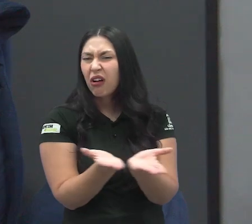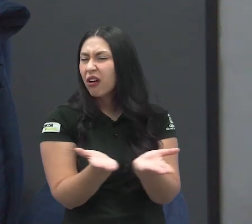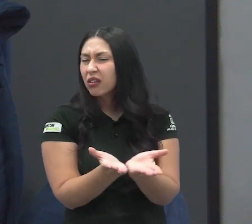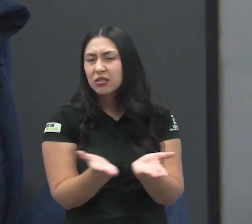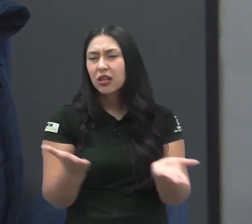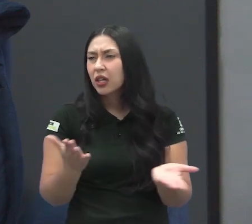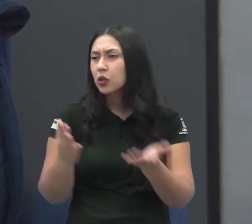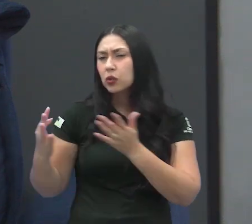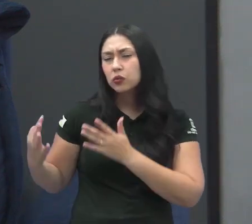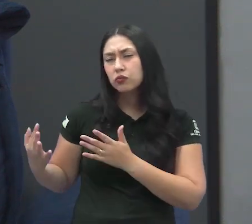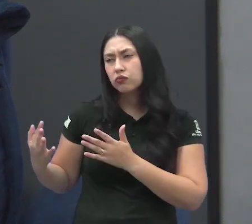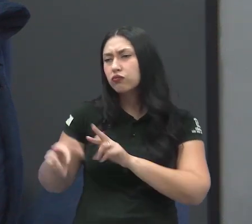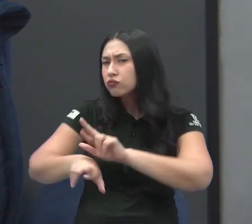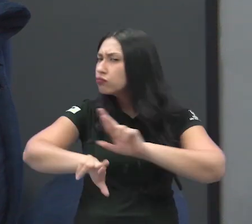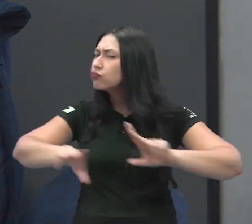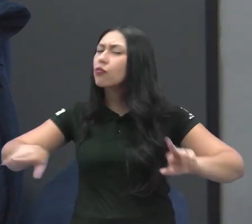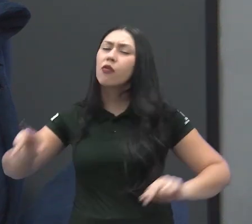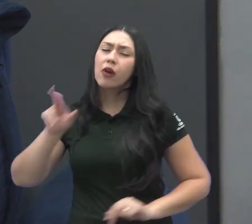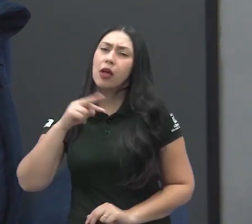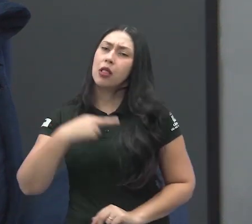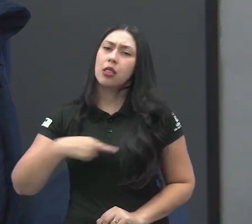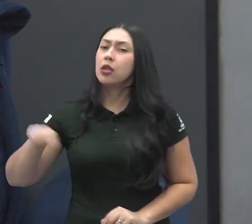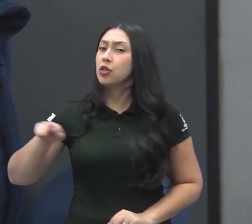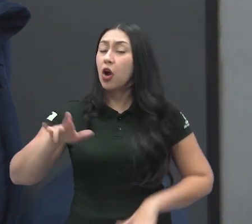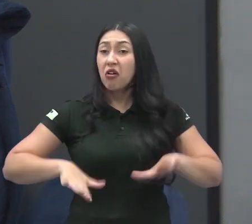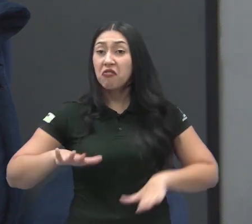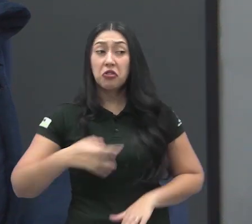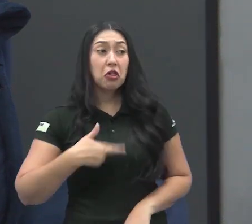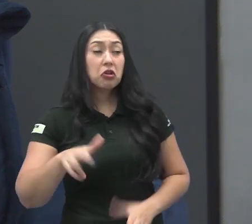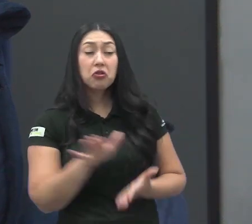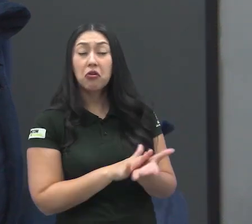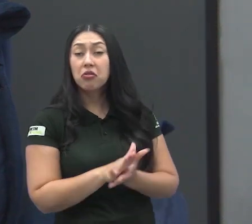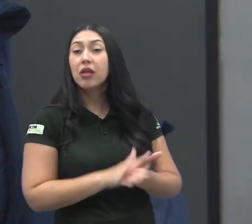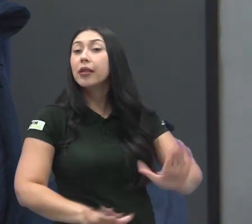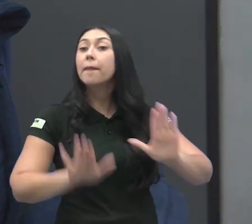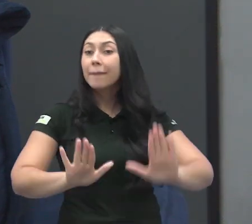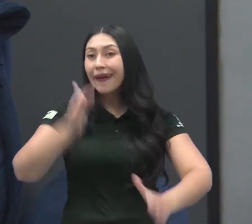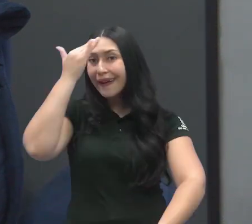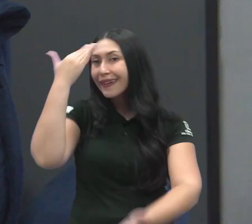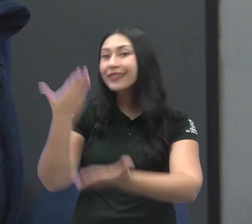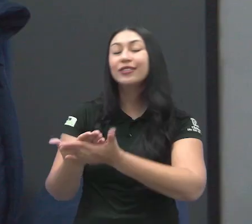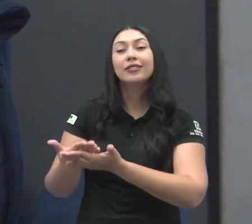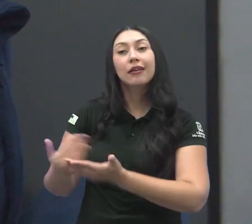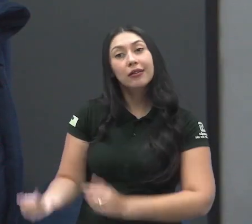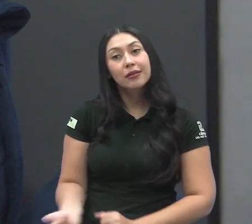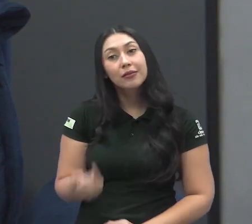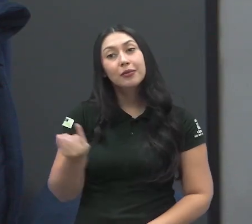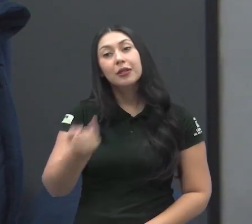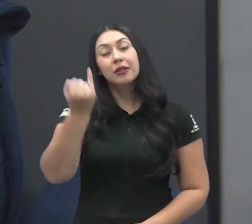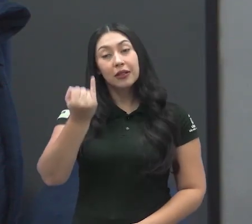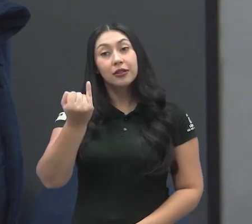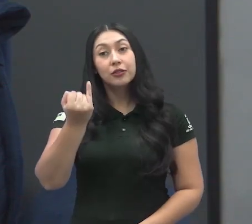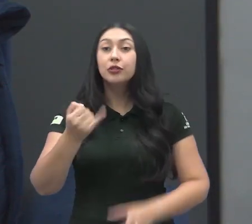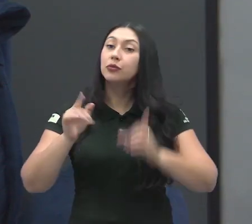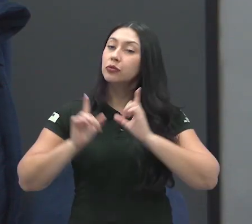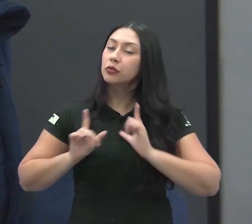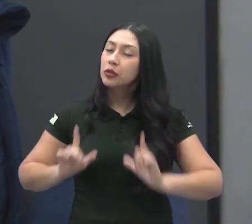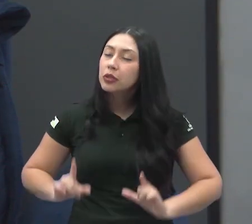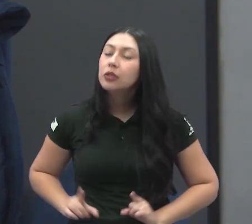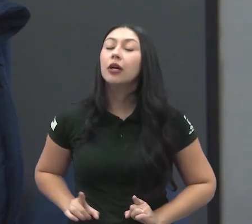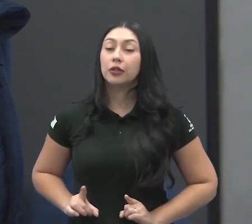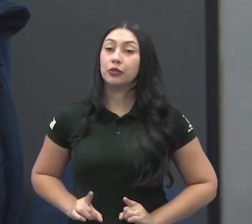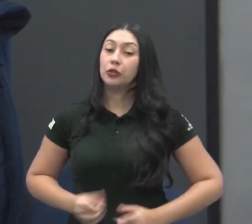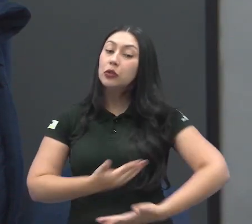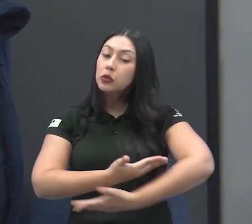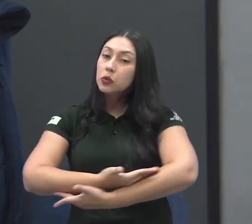e até mesmo de outras religiões, né, ou sem nenhuma crença, mas que acreditam que é importante a